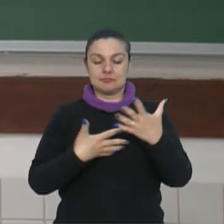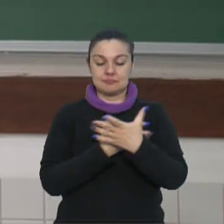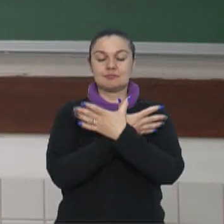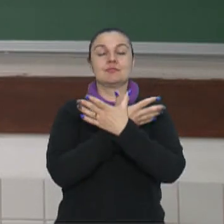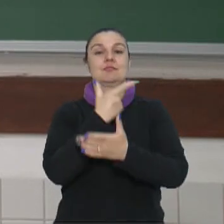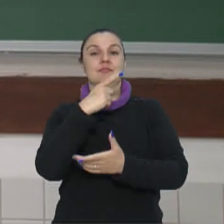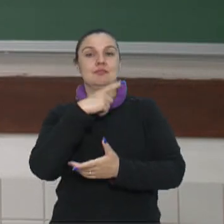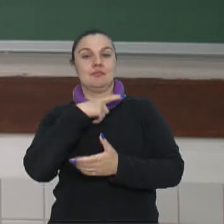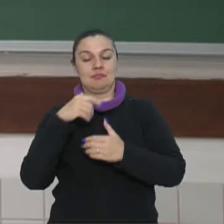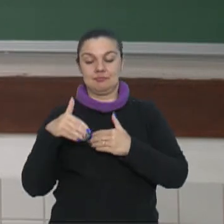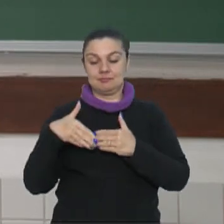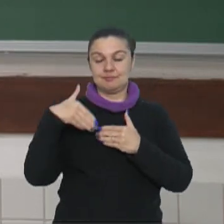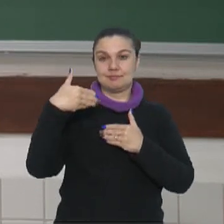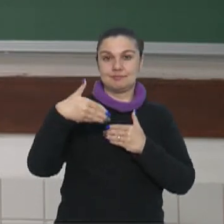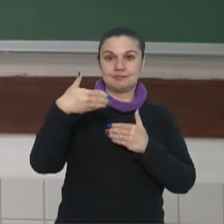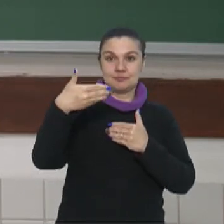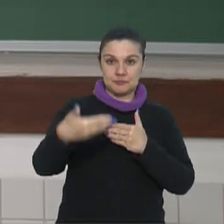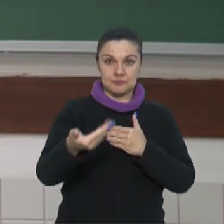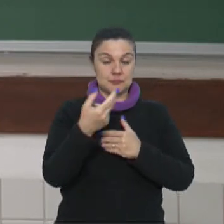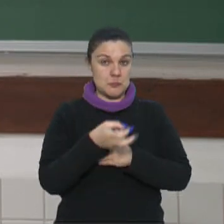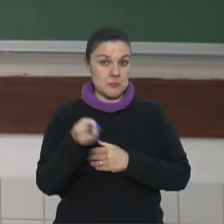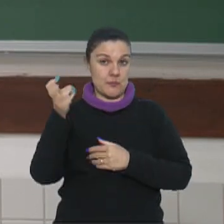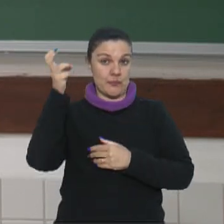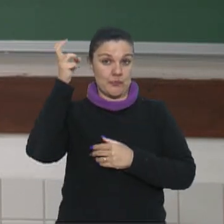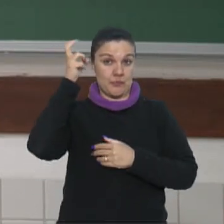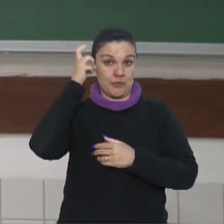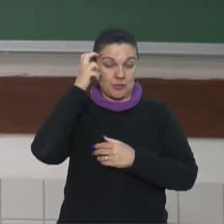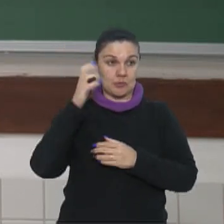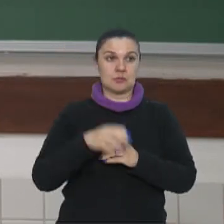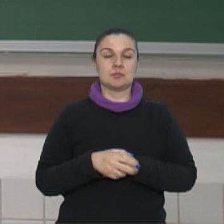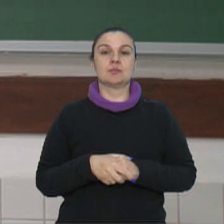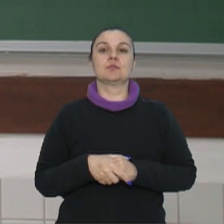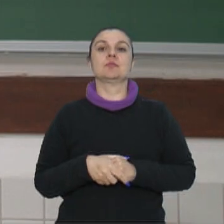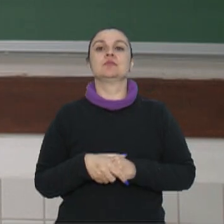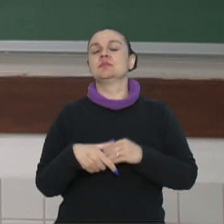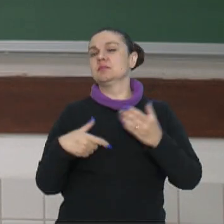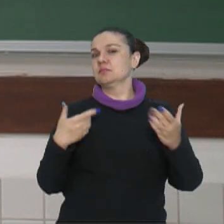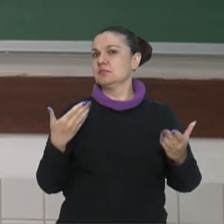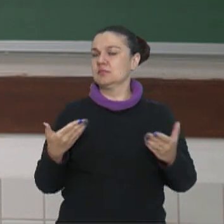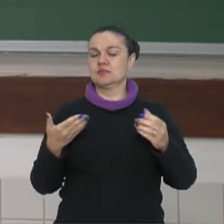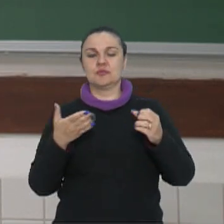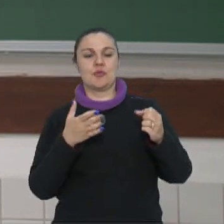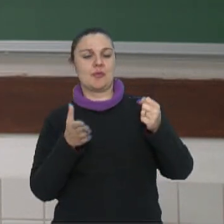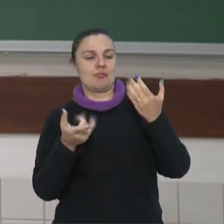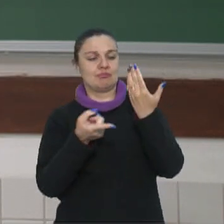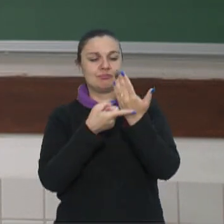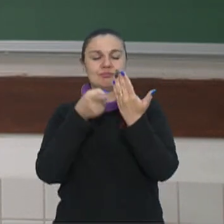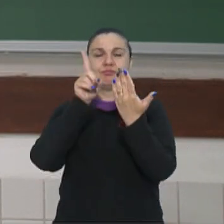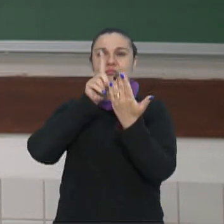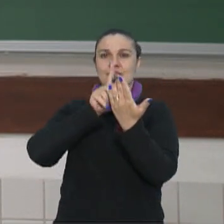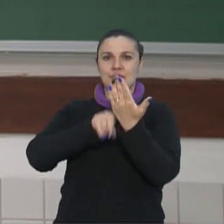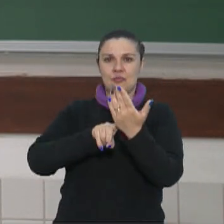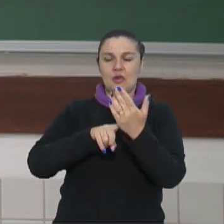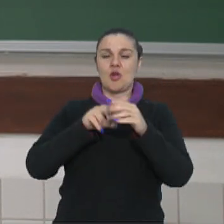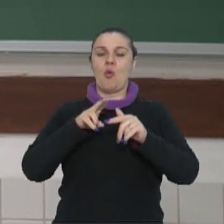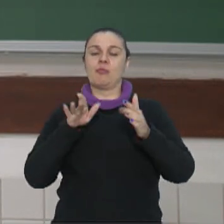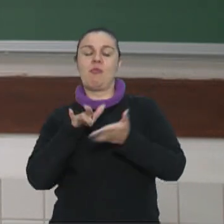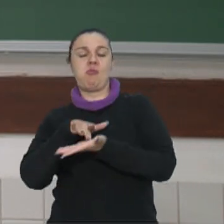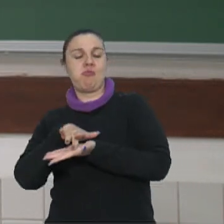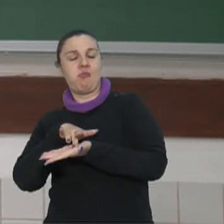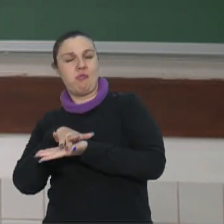têm a continuidade também da sua cultura, seja de forma, subliminar, seja da sua forma mais